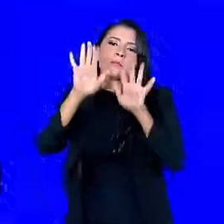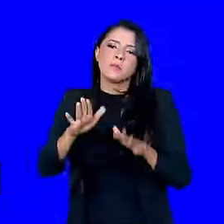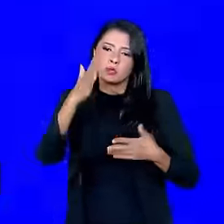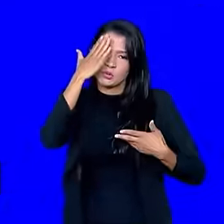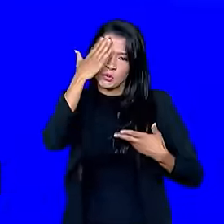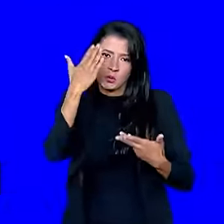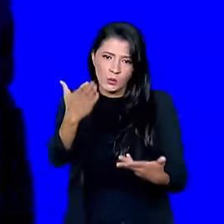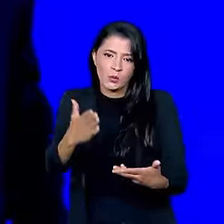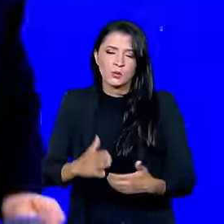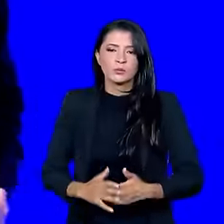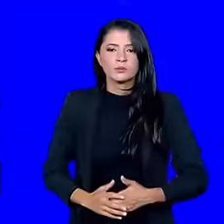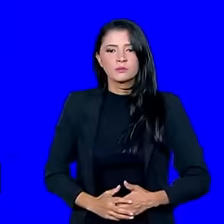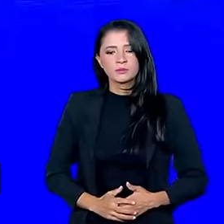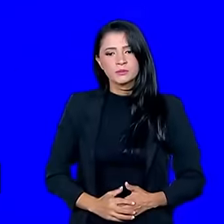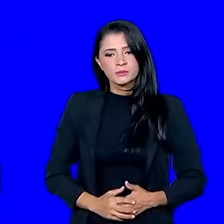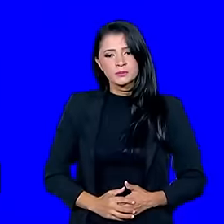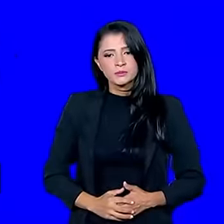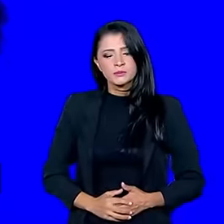obrigado.